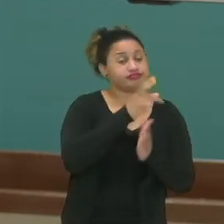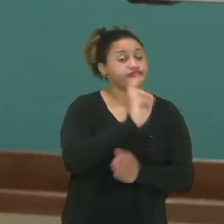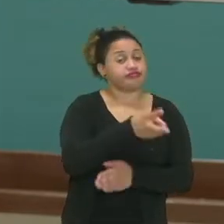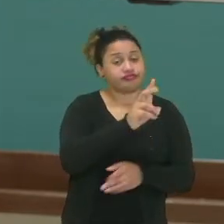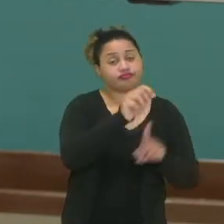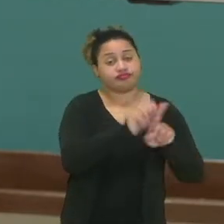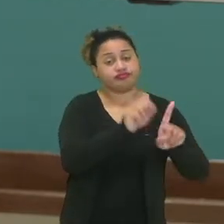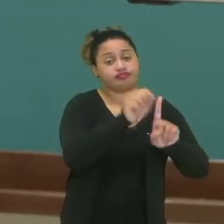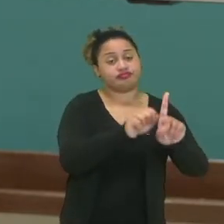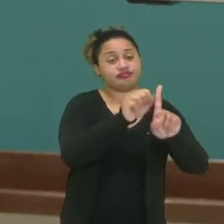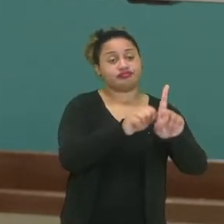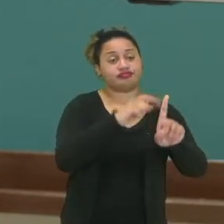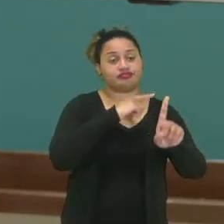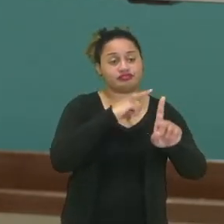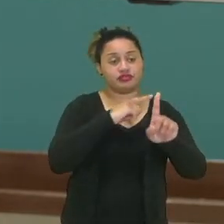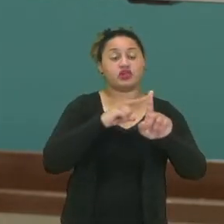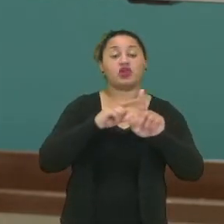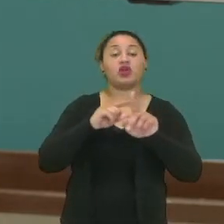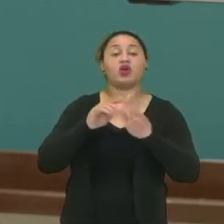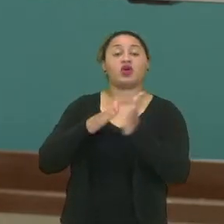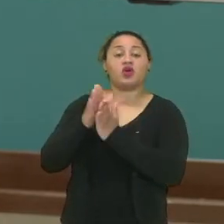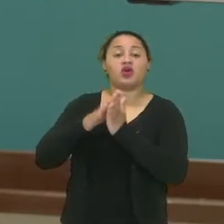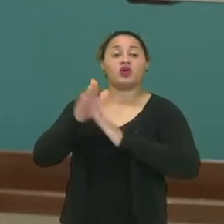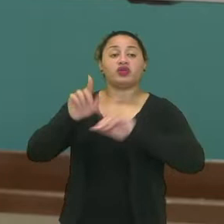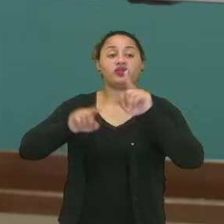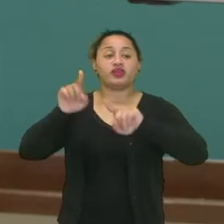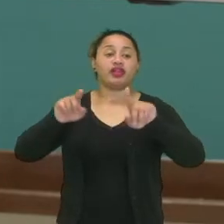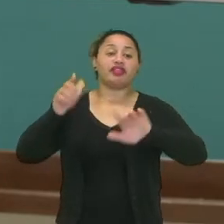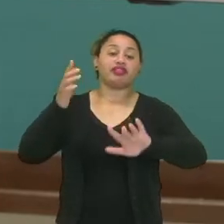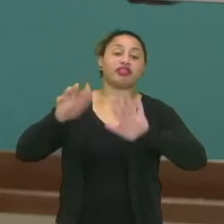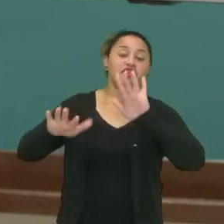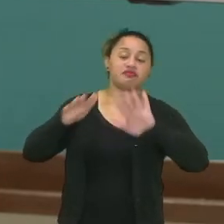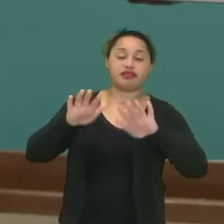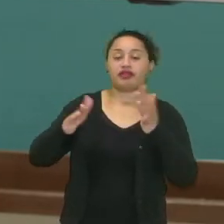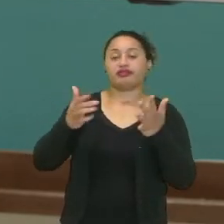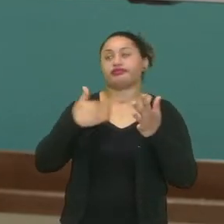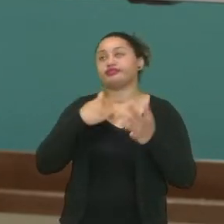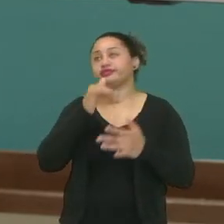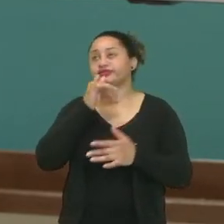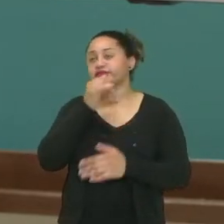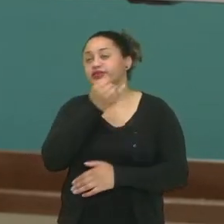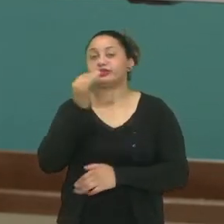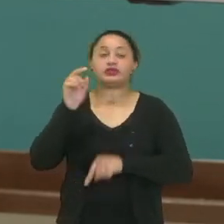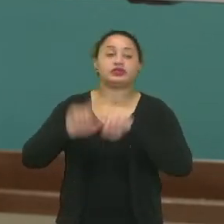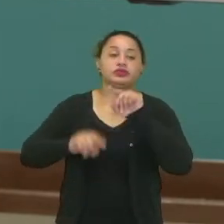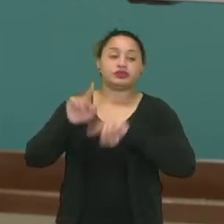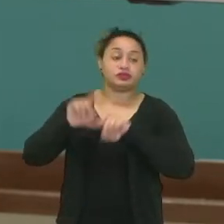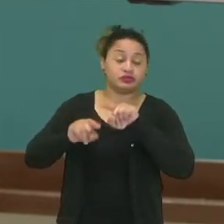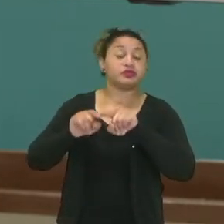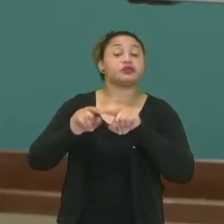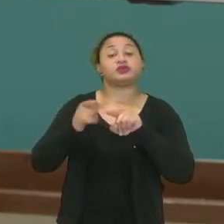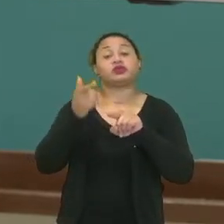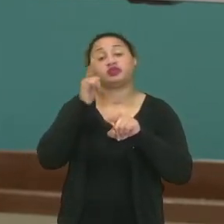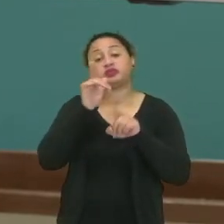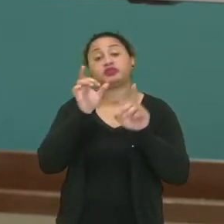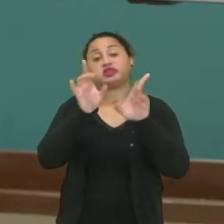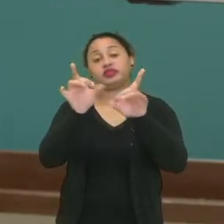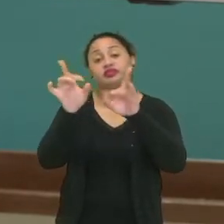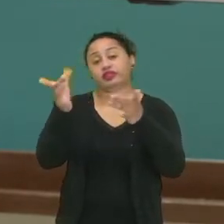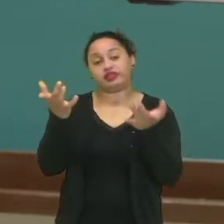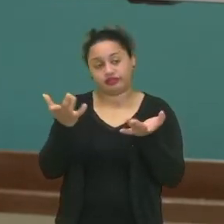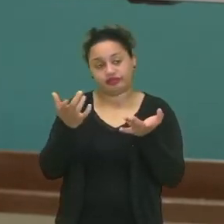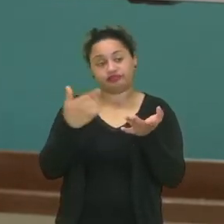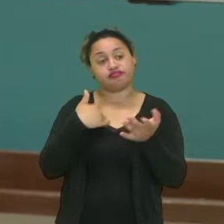sempre. O custo variável vai depender do número, por exemplo, de produtos que a gente vai vender lá.